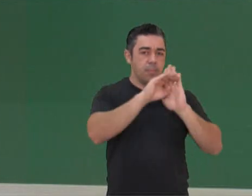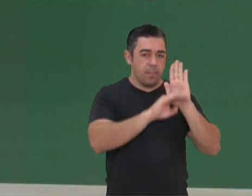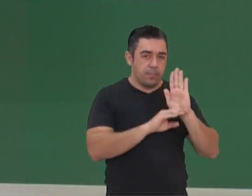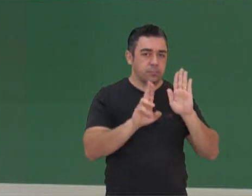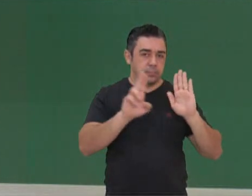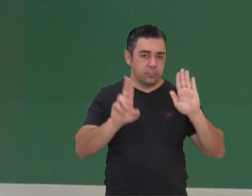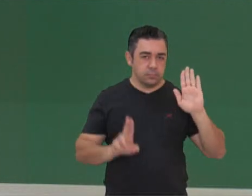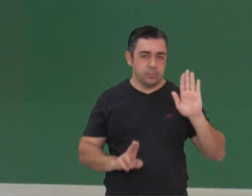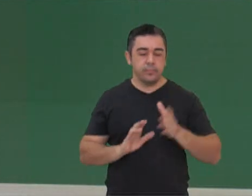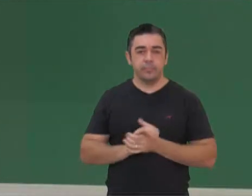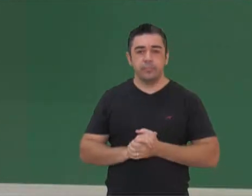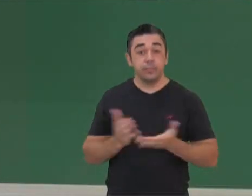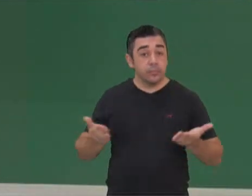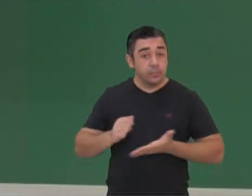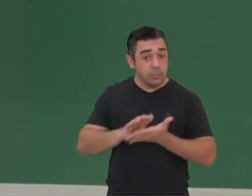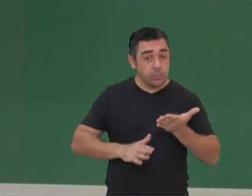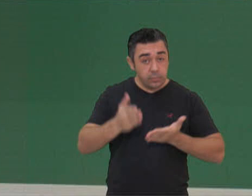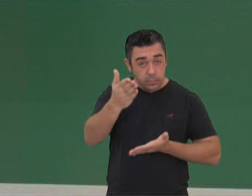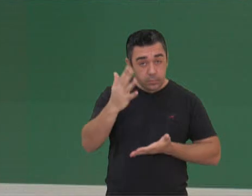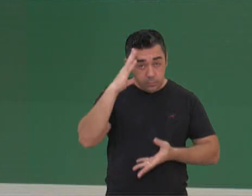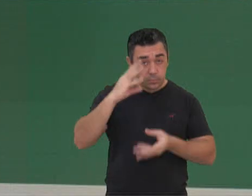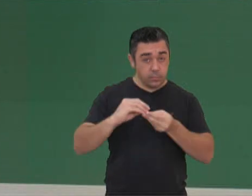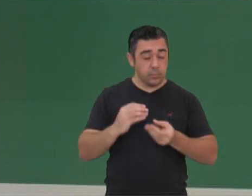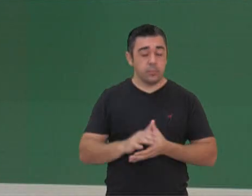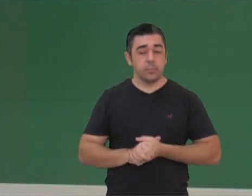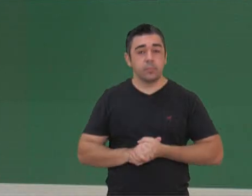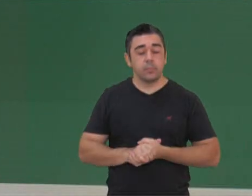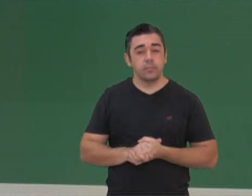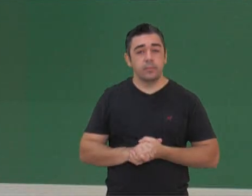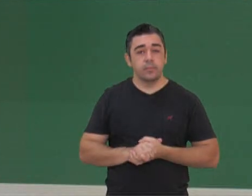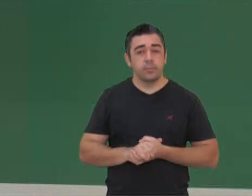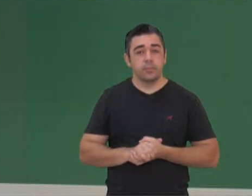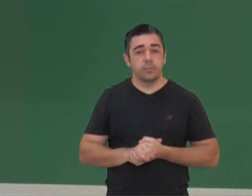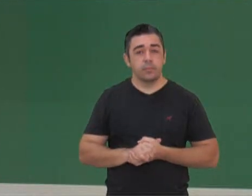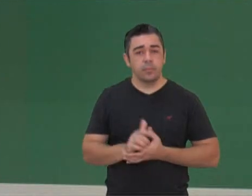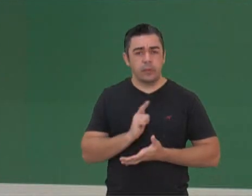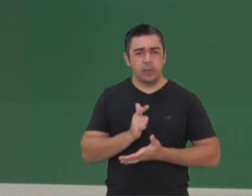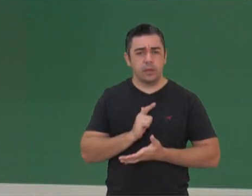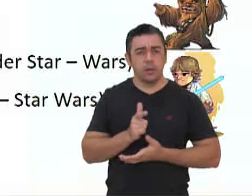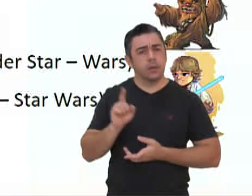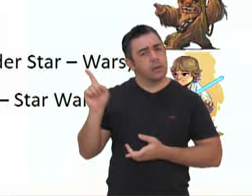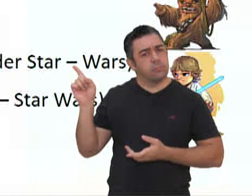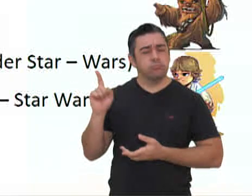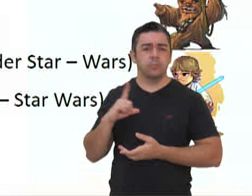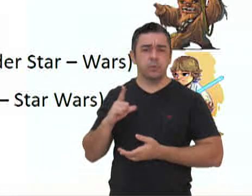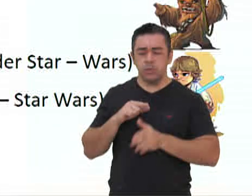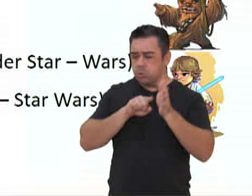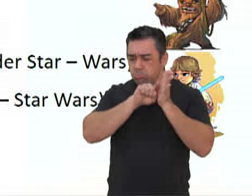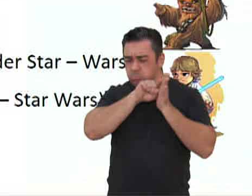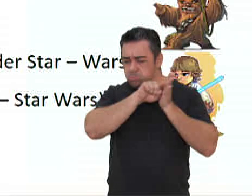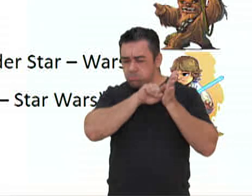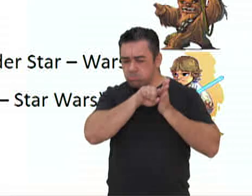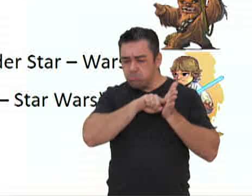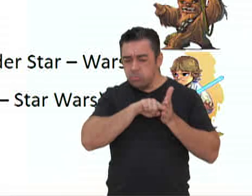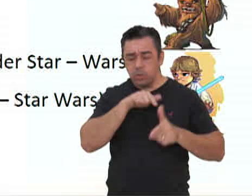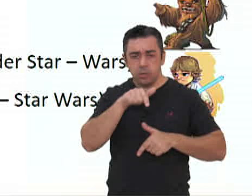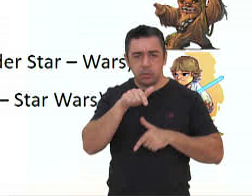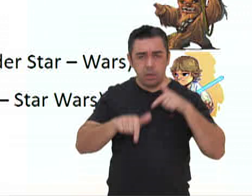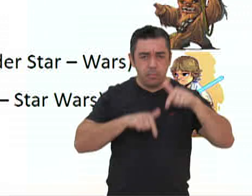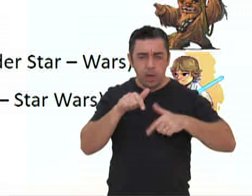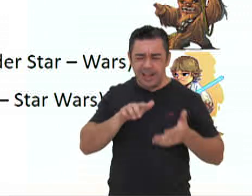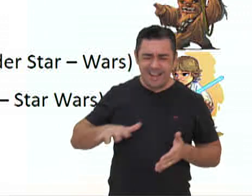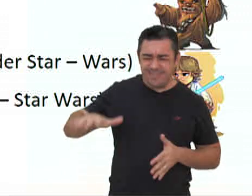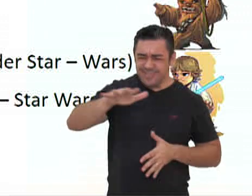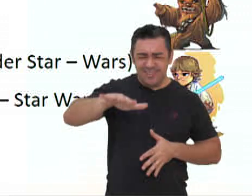nomenclatura. Então, um exercício para ver se vocês entenderam. Os nerds estão presentes realizando trabalho nas mais diversas áreas da